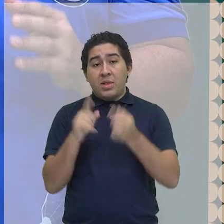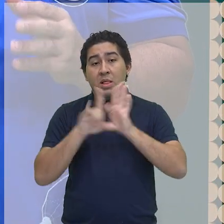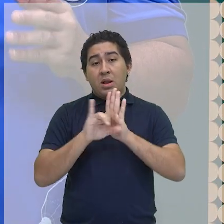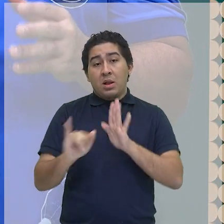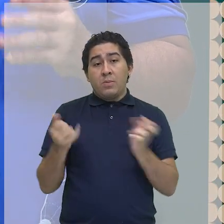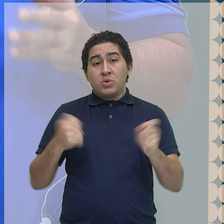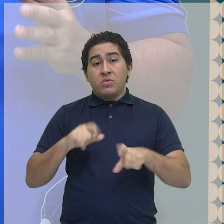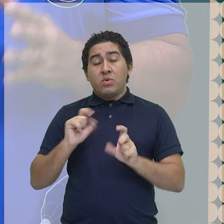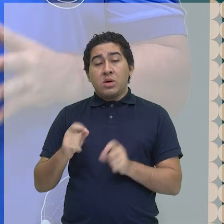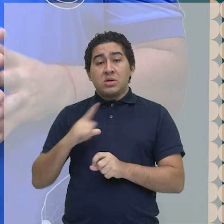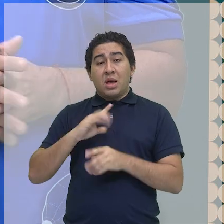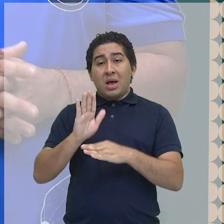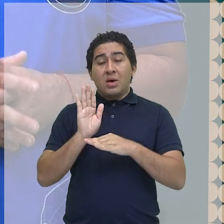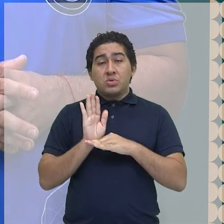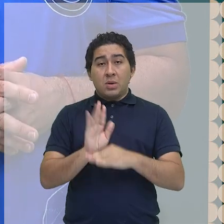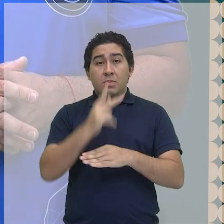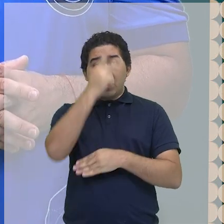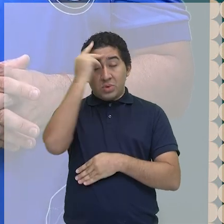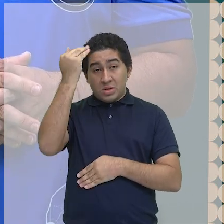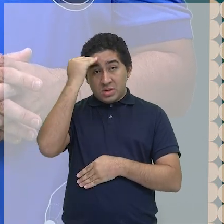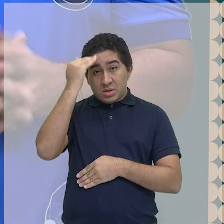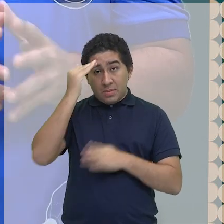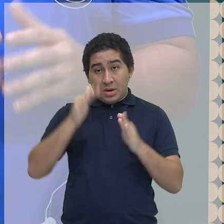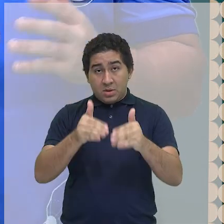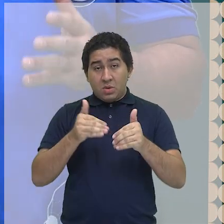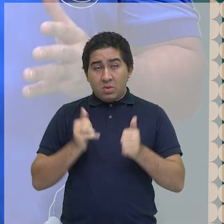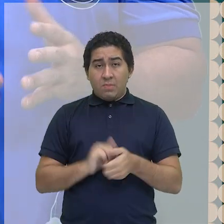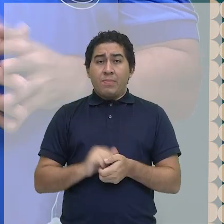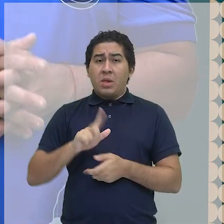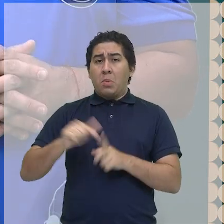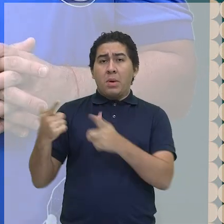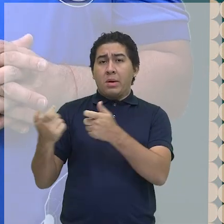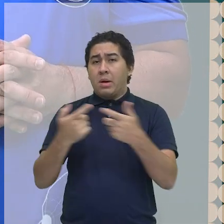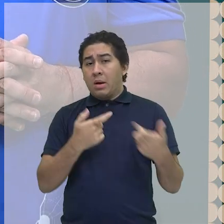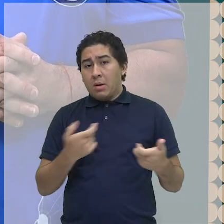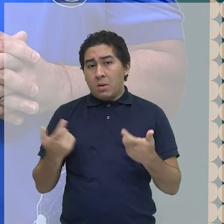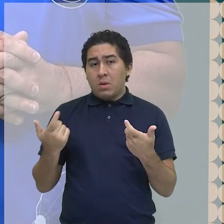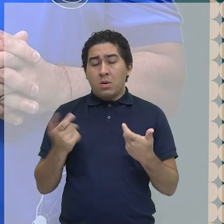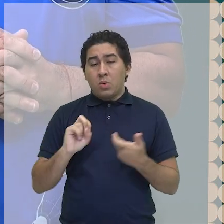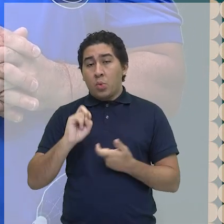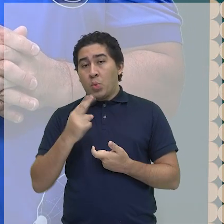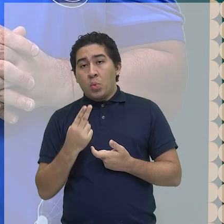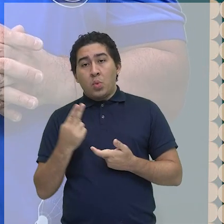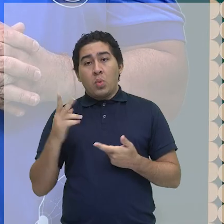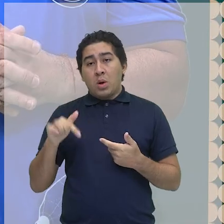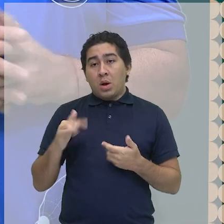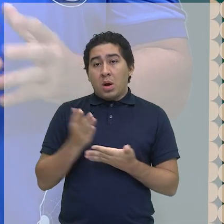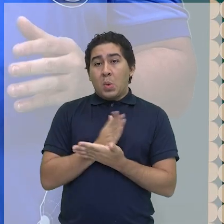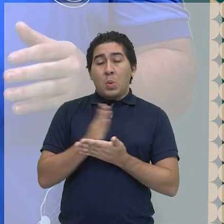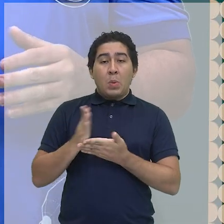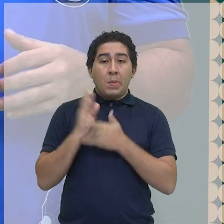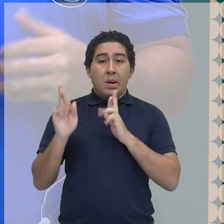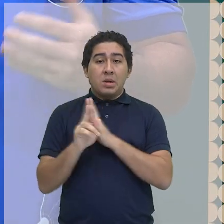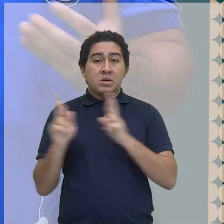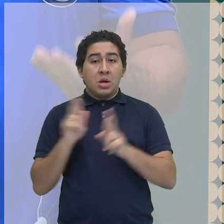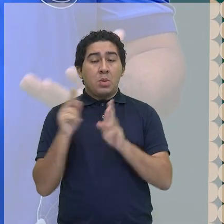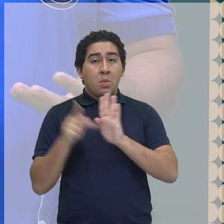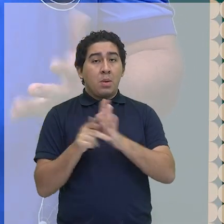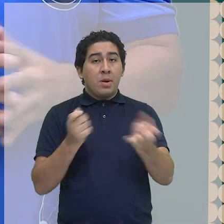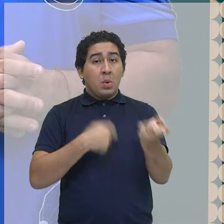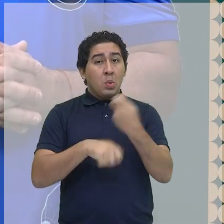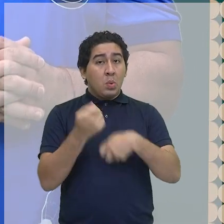para que possa ajudar na interpretação. Foi uma guerra? É algo relacionado à